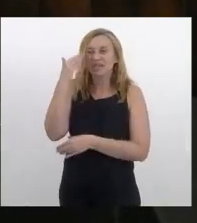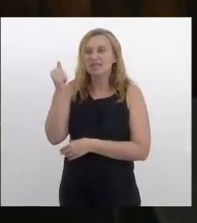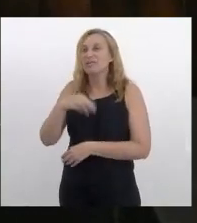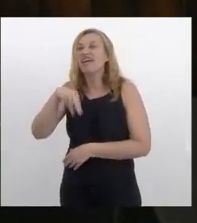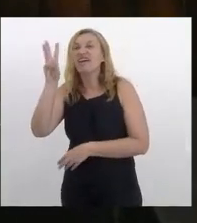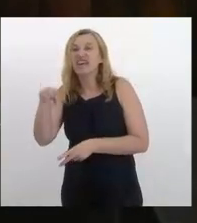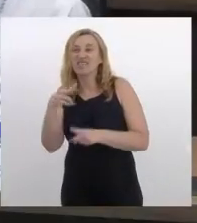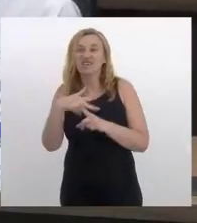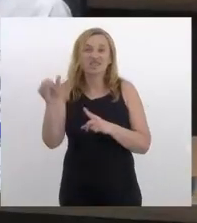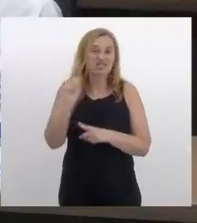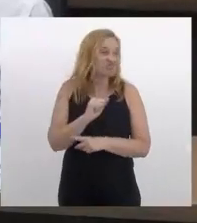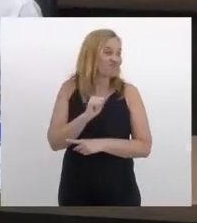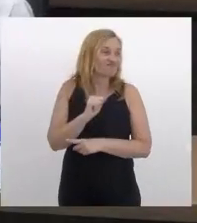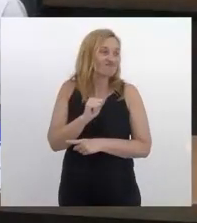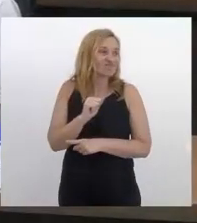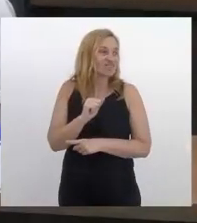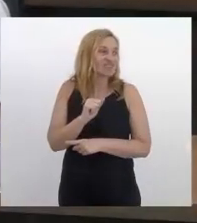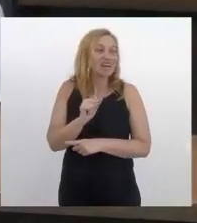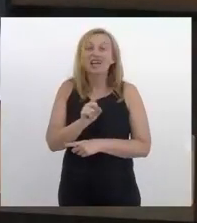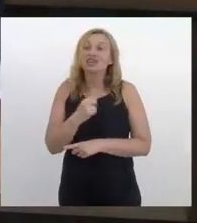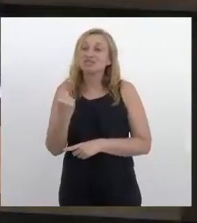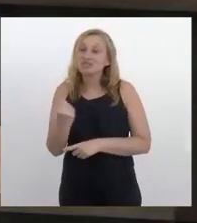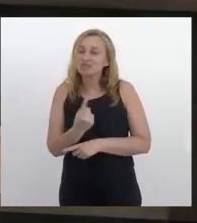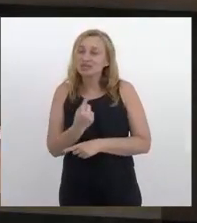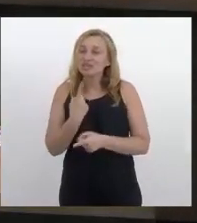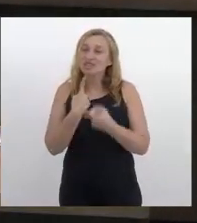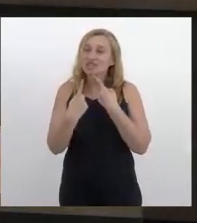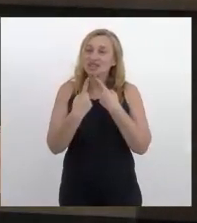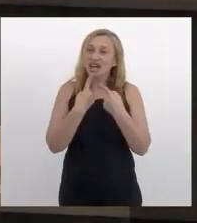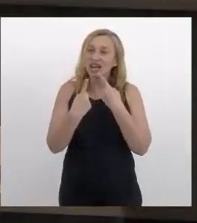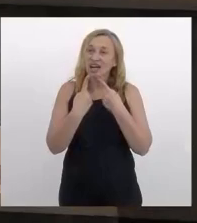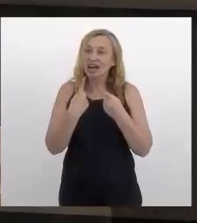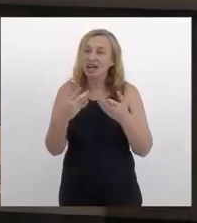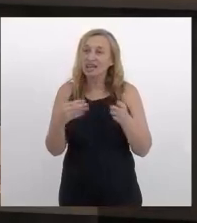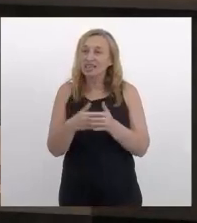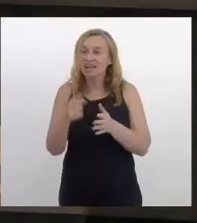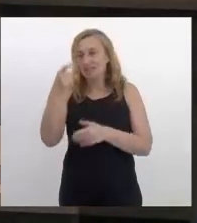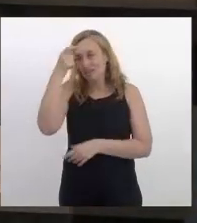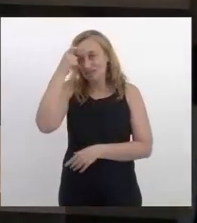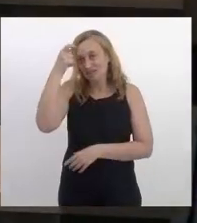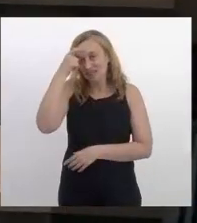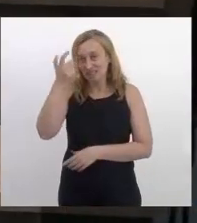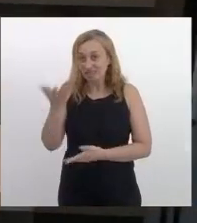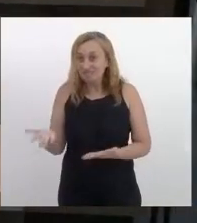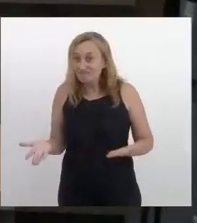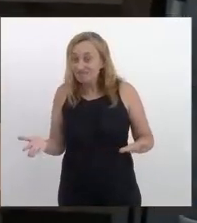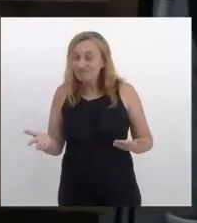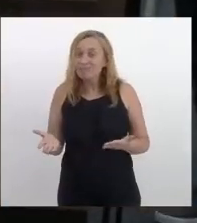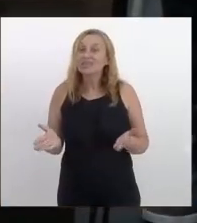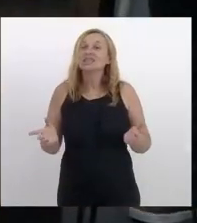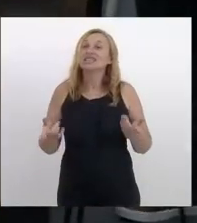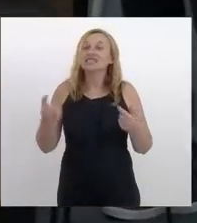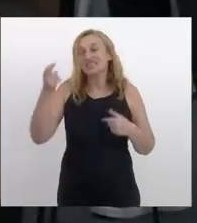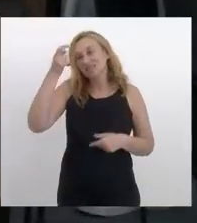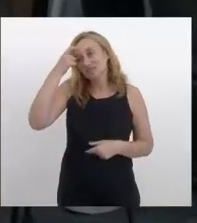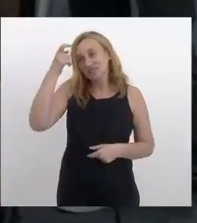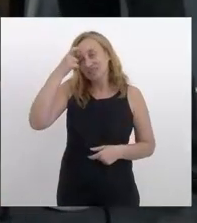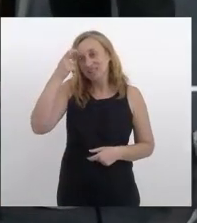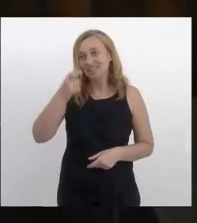ganhou. Nós esgotamos o diálogo até que haja um consenso. E desse